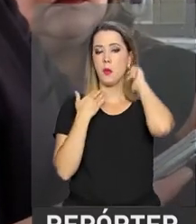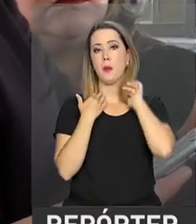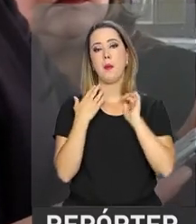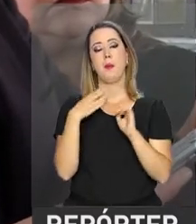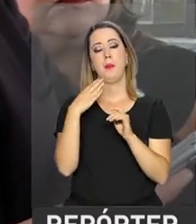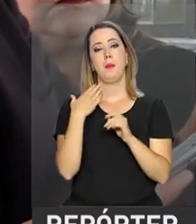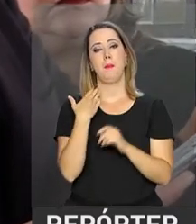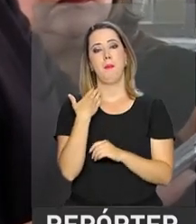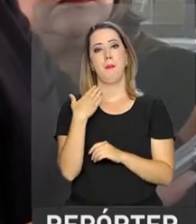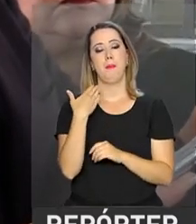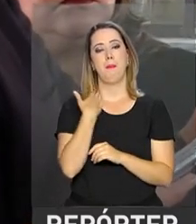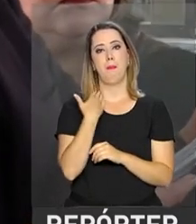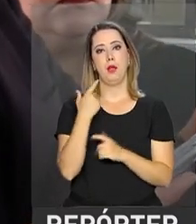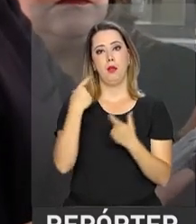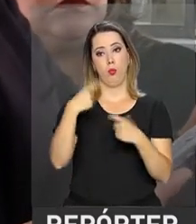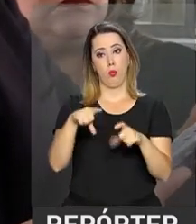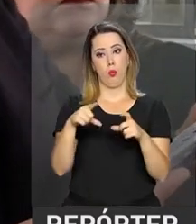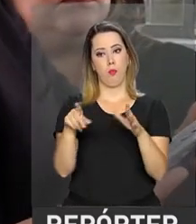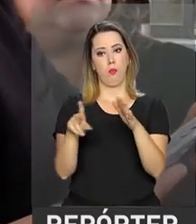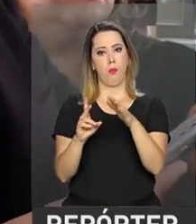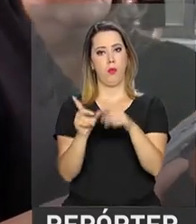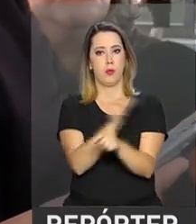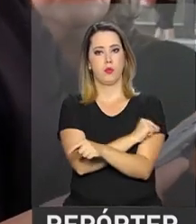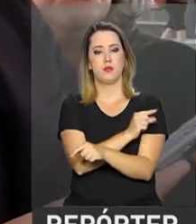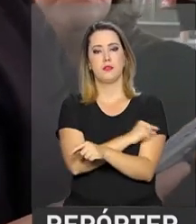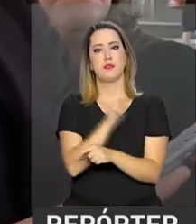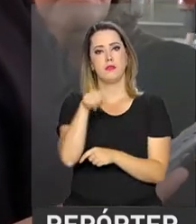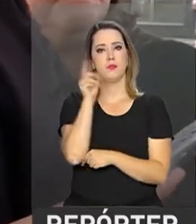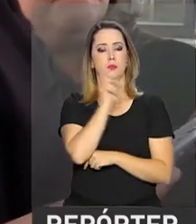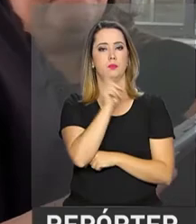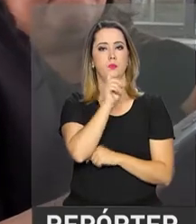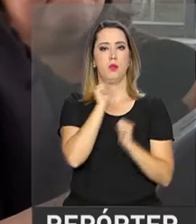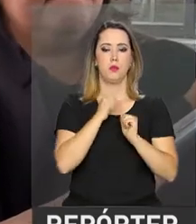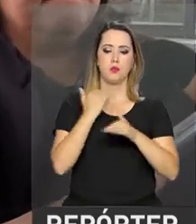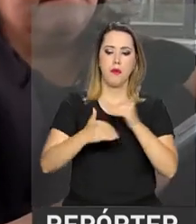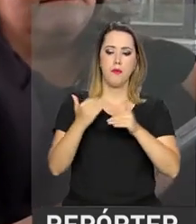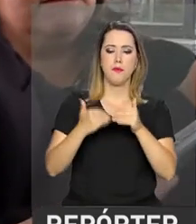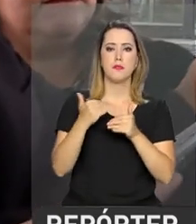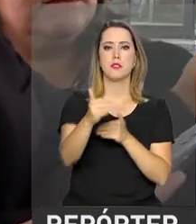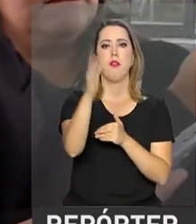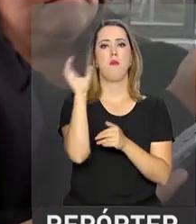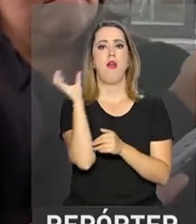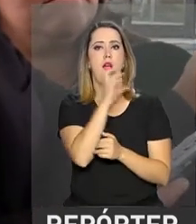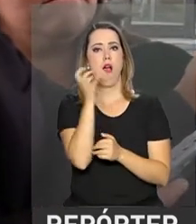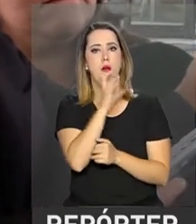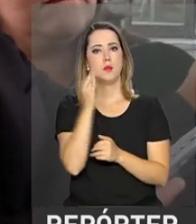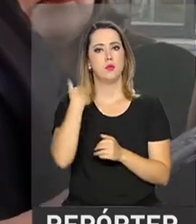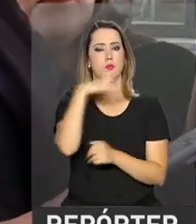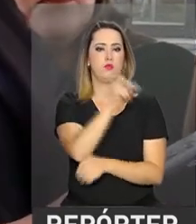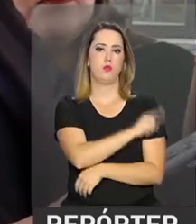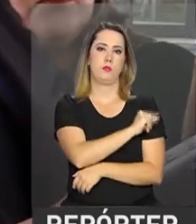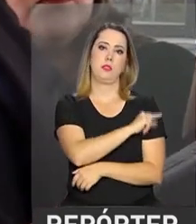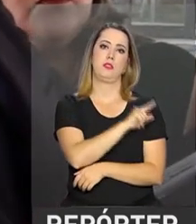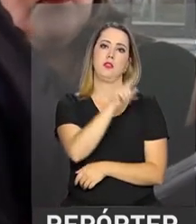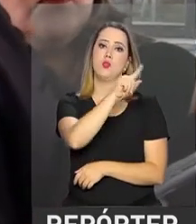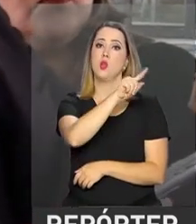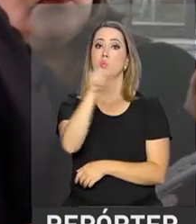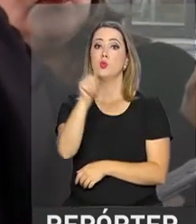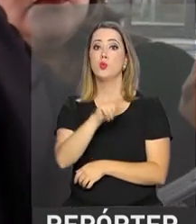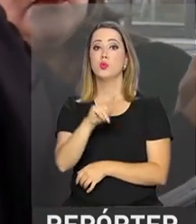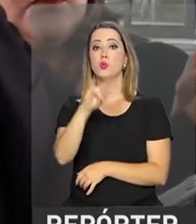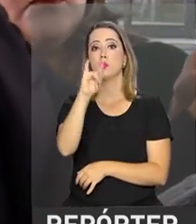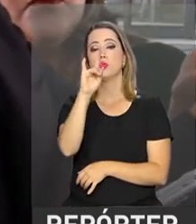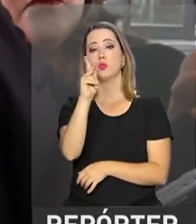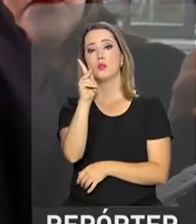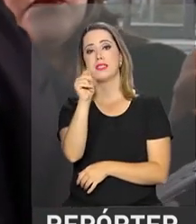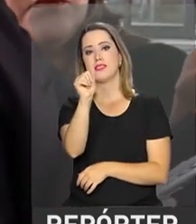Células Master, aqui nos Estados Unidos, e isso permitirá avançar, ganhar tempo no desenvolvimento da vacina. Serão feitos no Brasil,